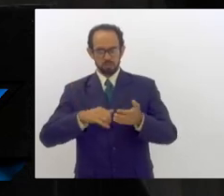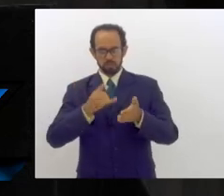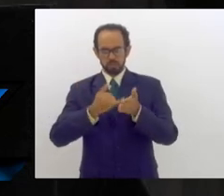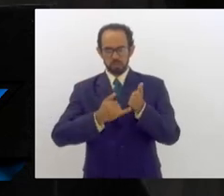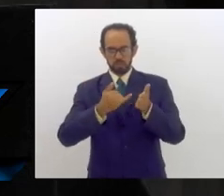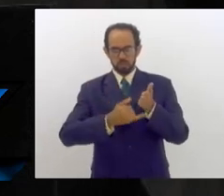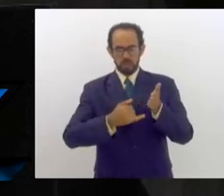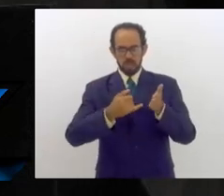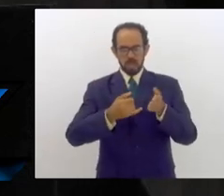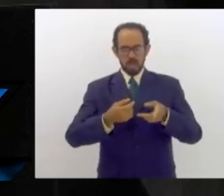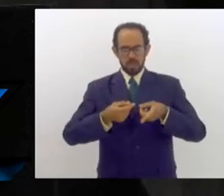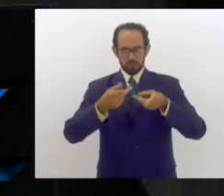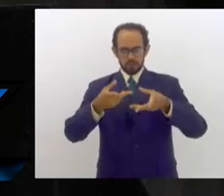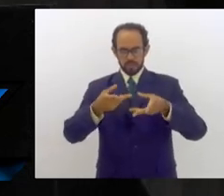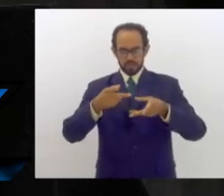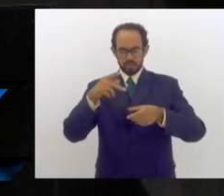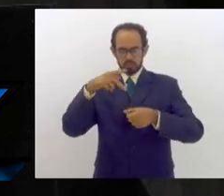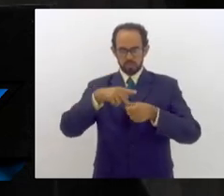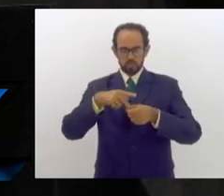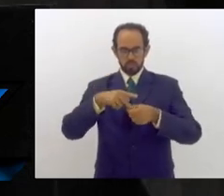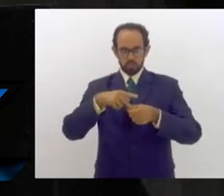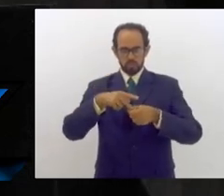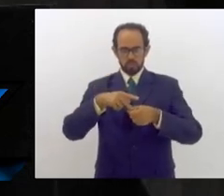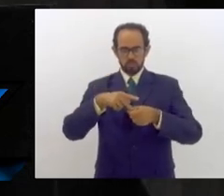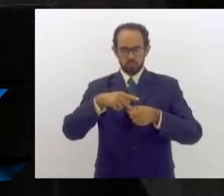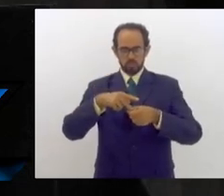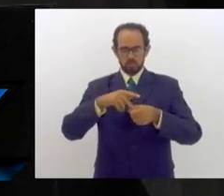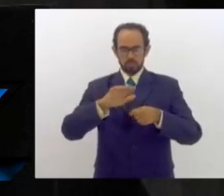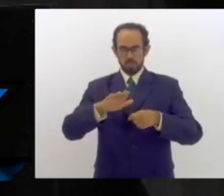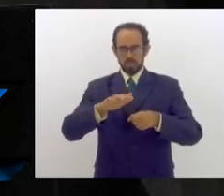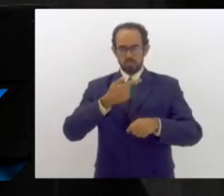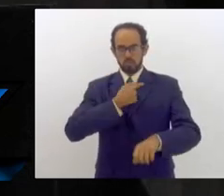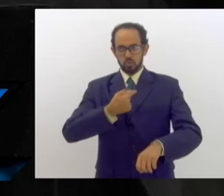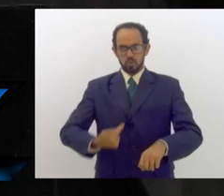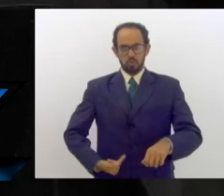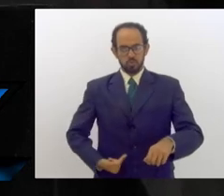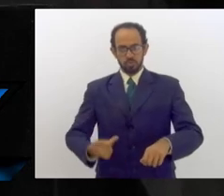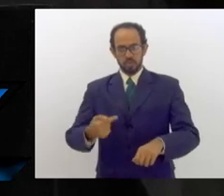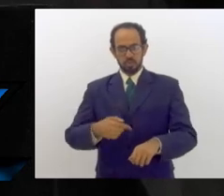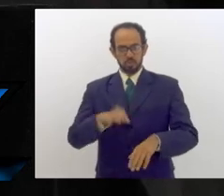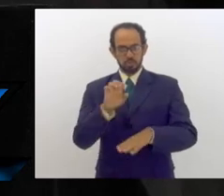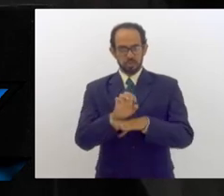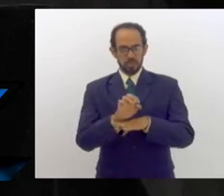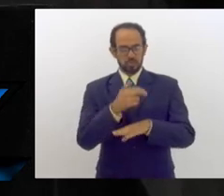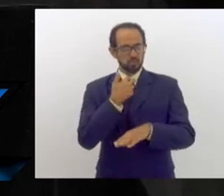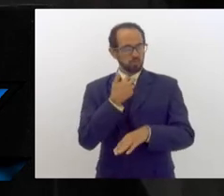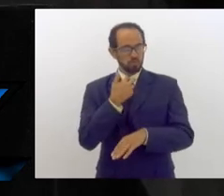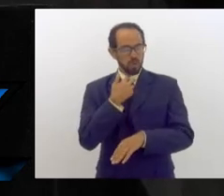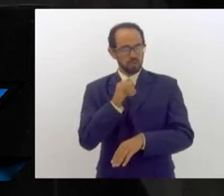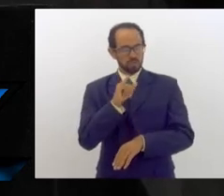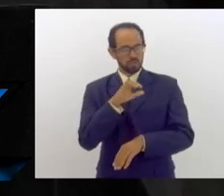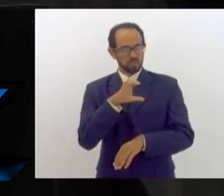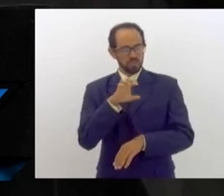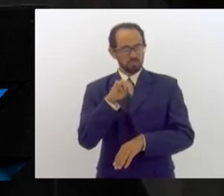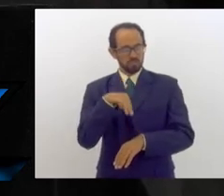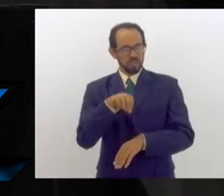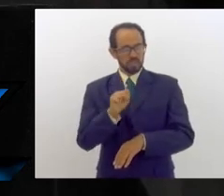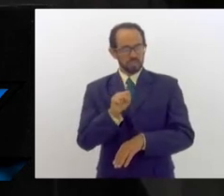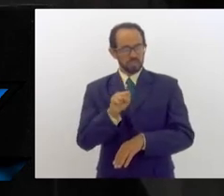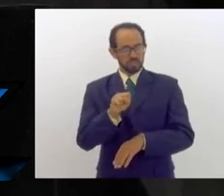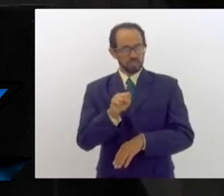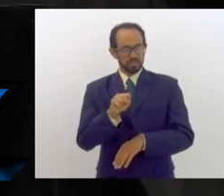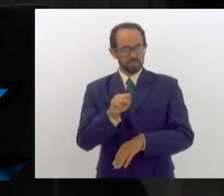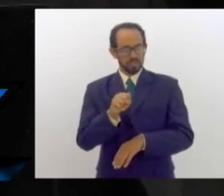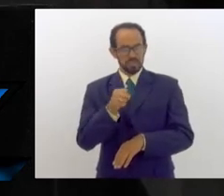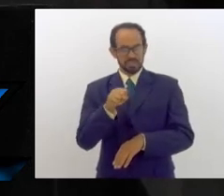a exportação de petróleo e o governo do estado não pode aplicar o ICMS Se a gente